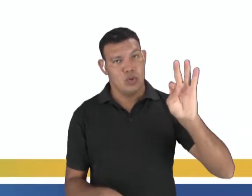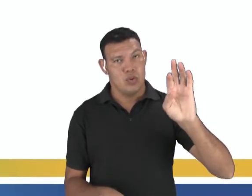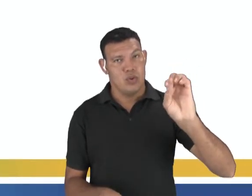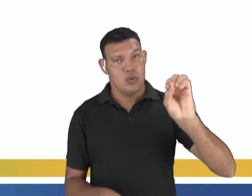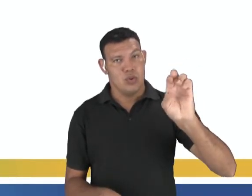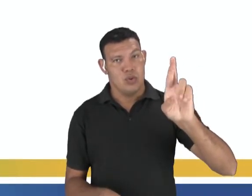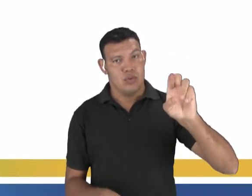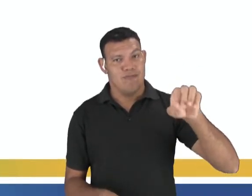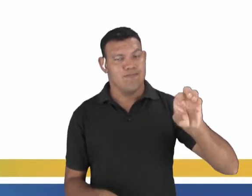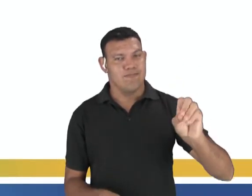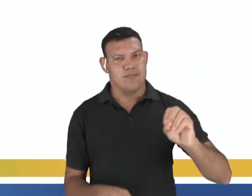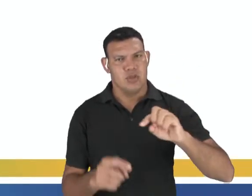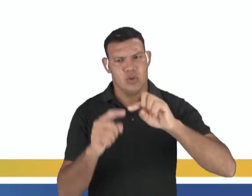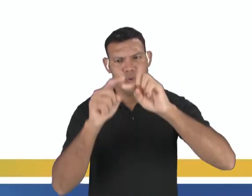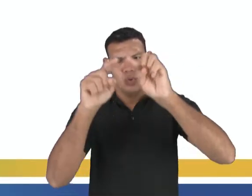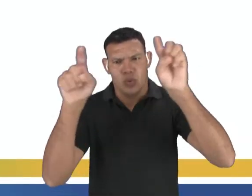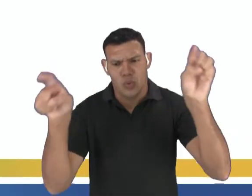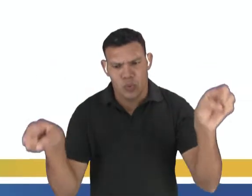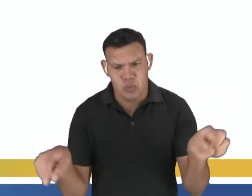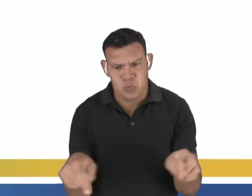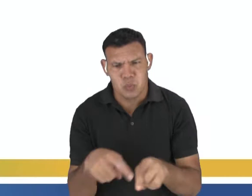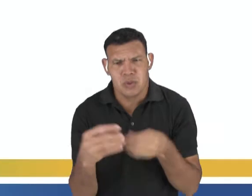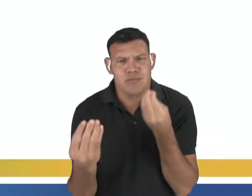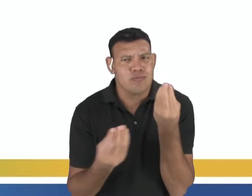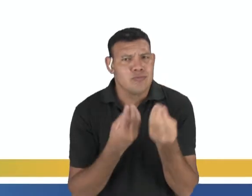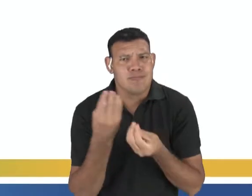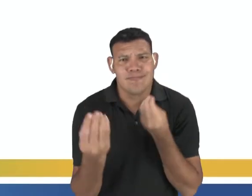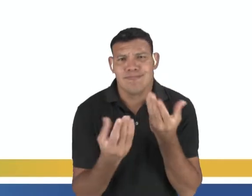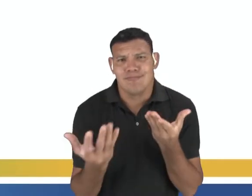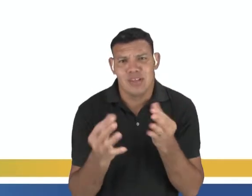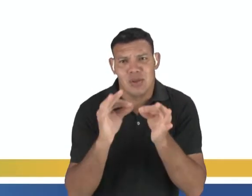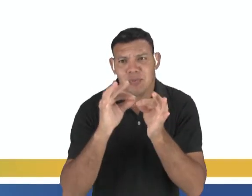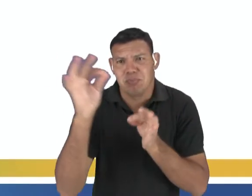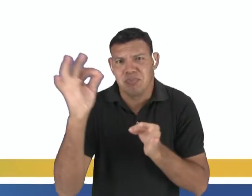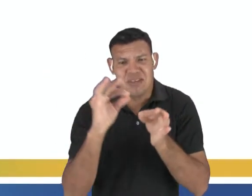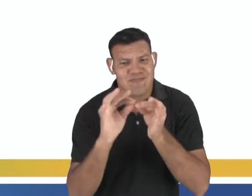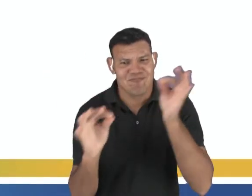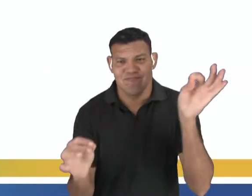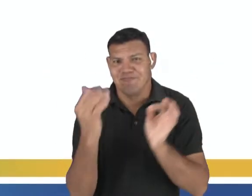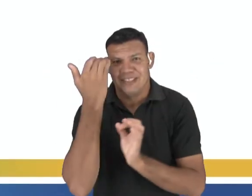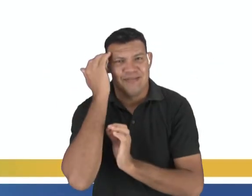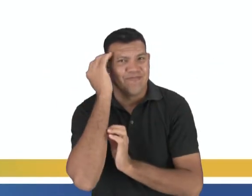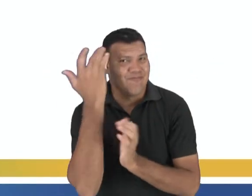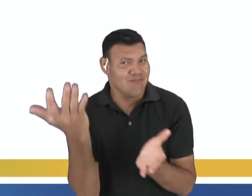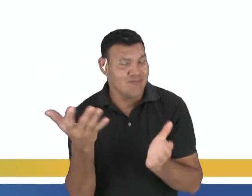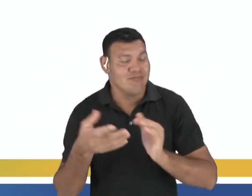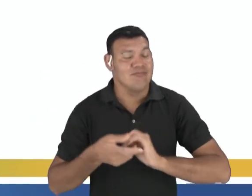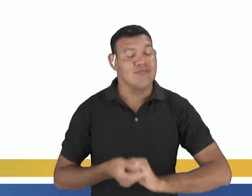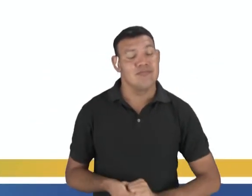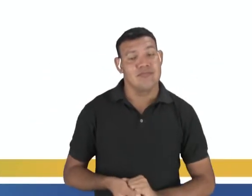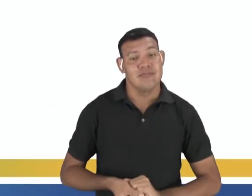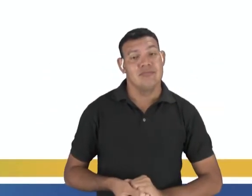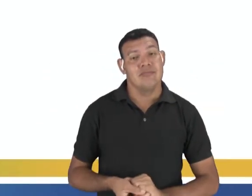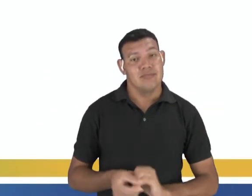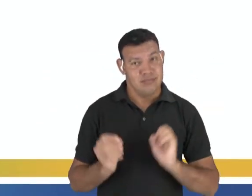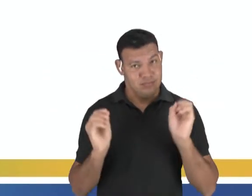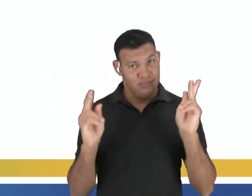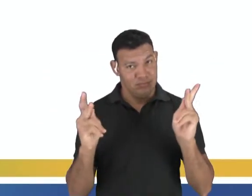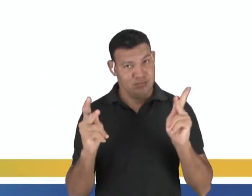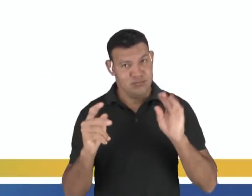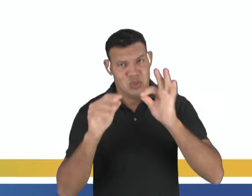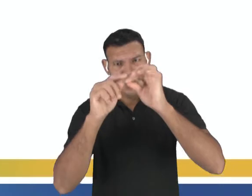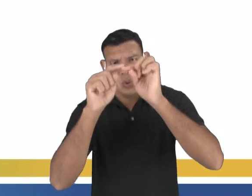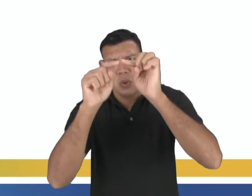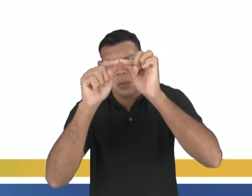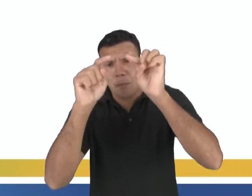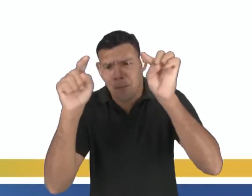não podemos adotar tal metodologia, pois não podemos definir a medida dos lados desse tipo de região, ok? Então, na